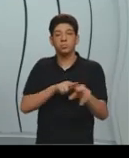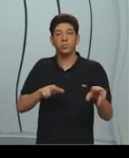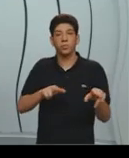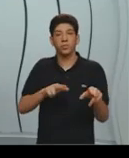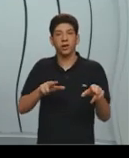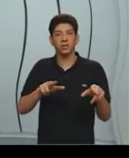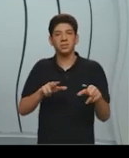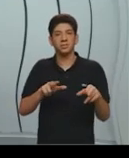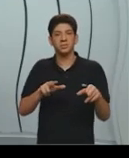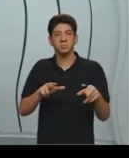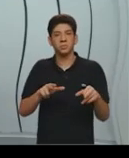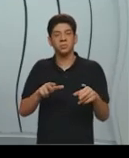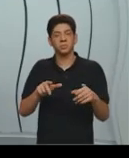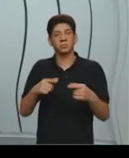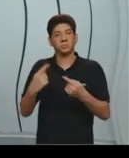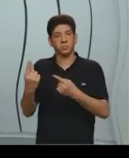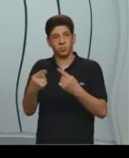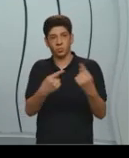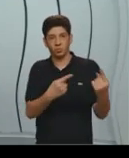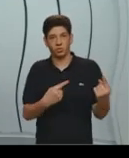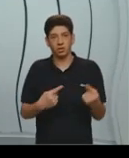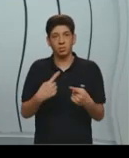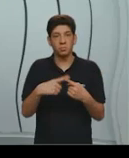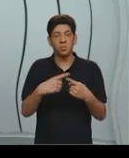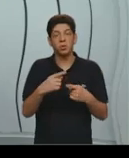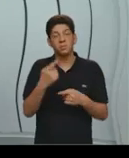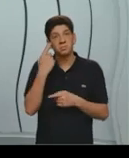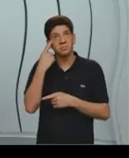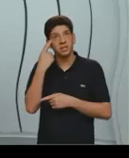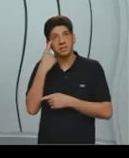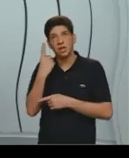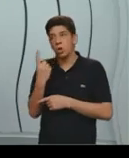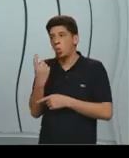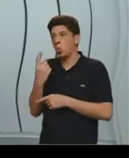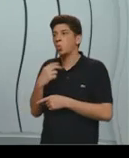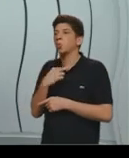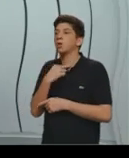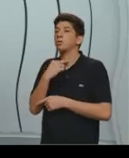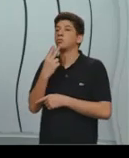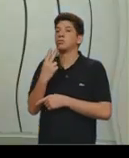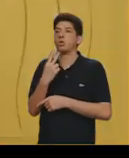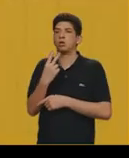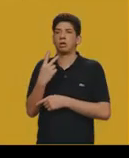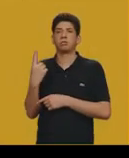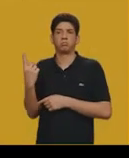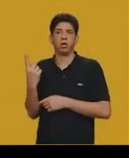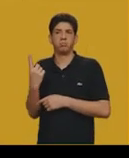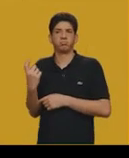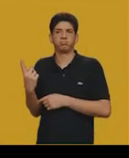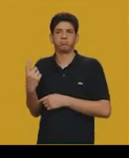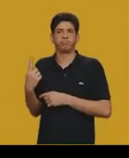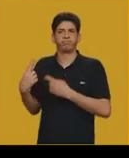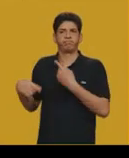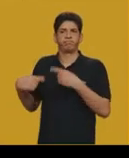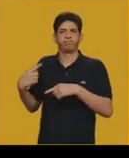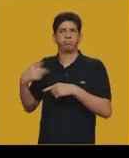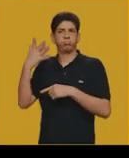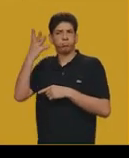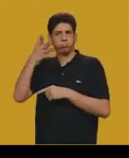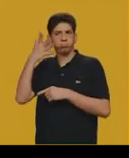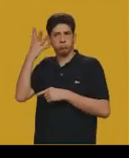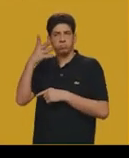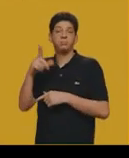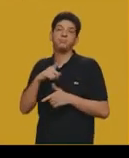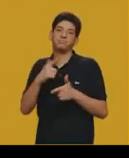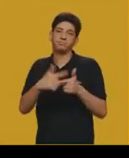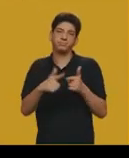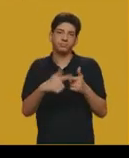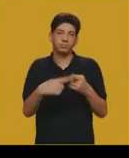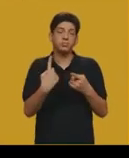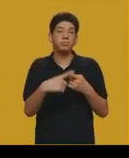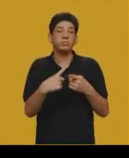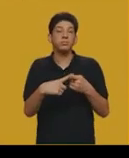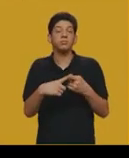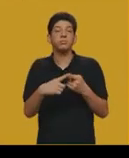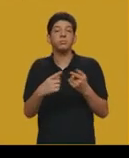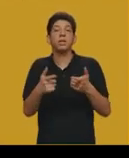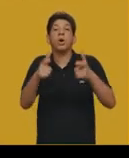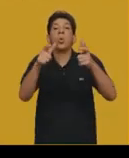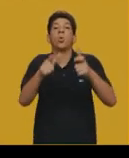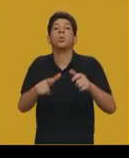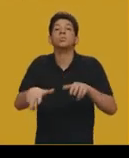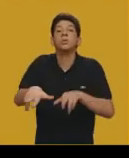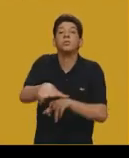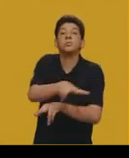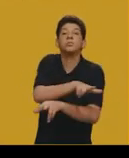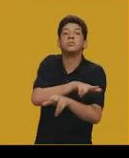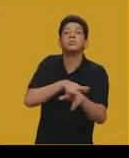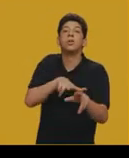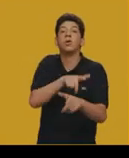se você tiver só uma voz discutindo naquele espaço ali, a gente vai ter problemas. Porque as diversidades que vão ser excluídas, e